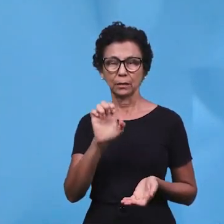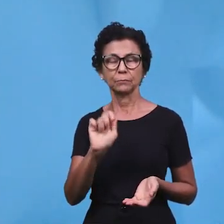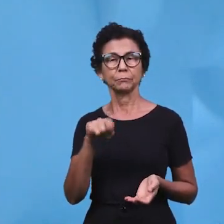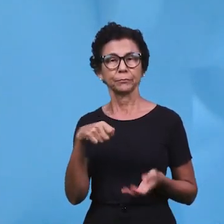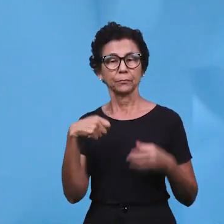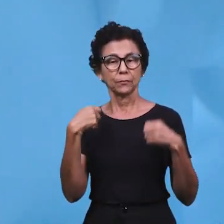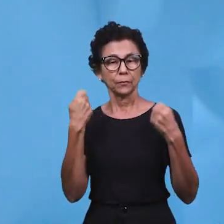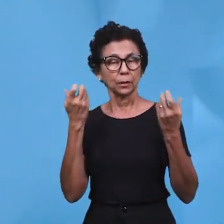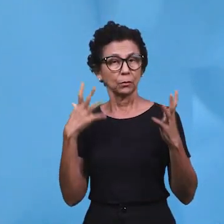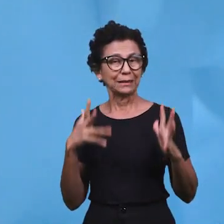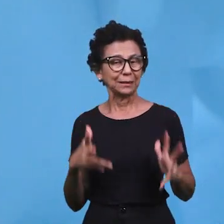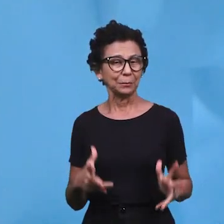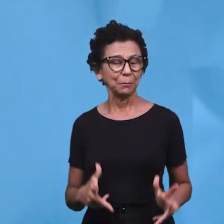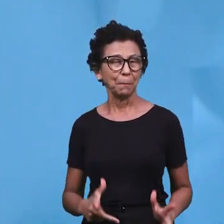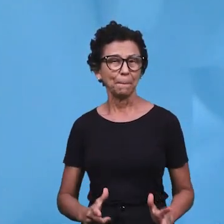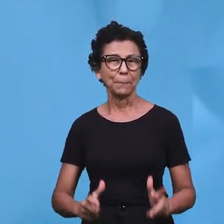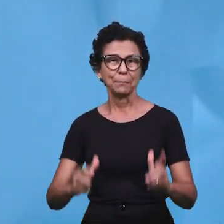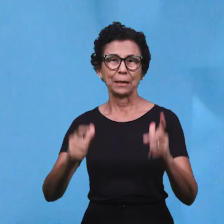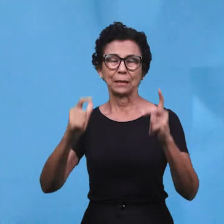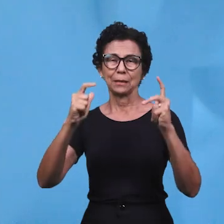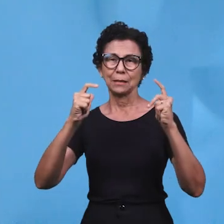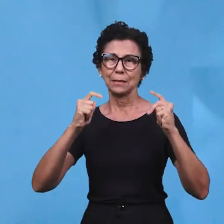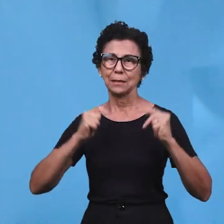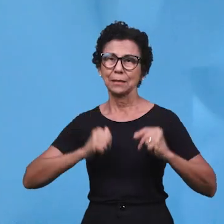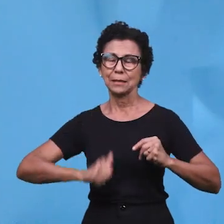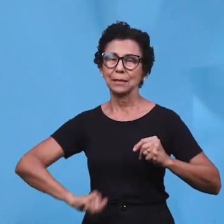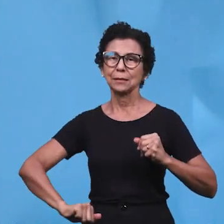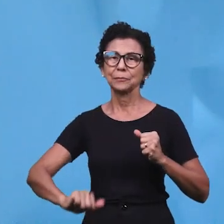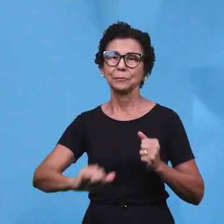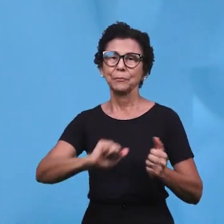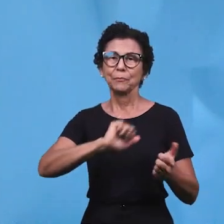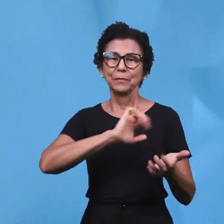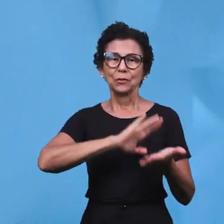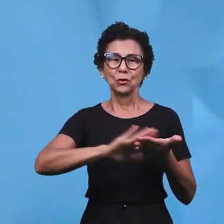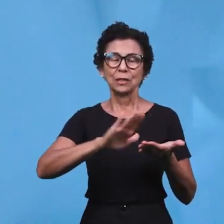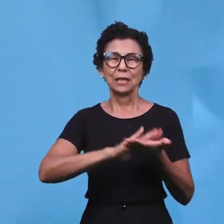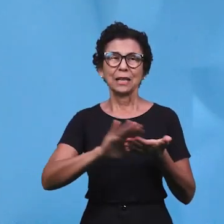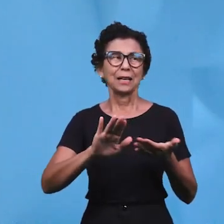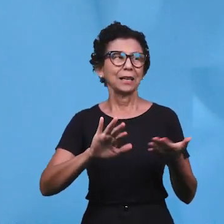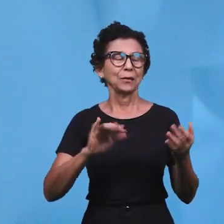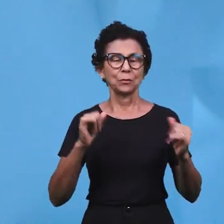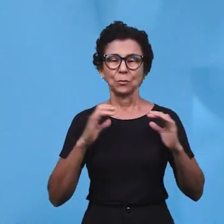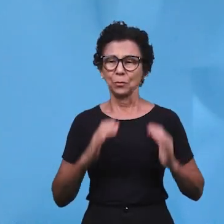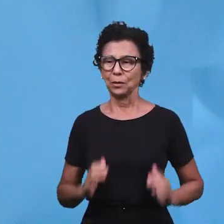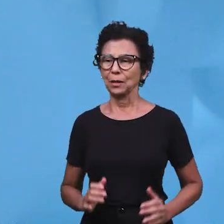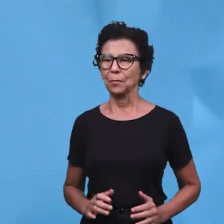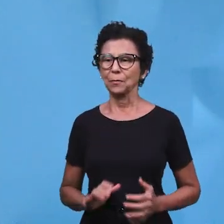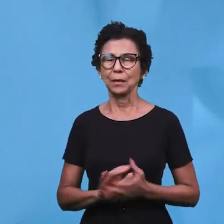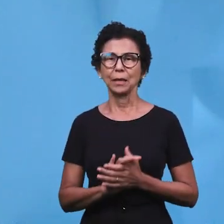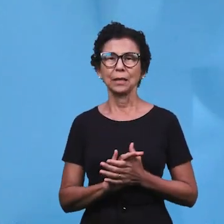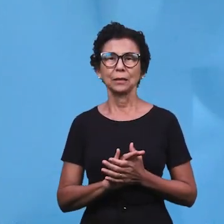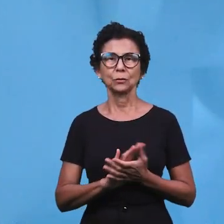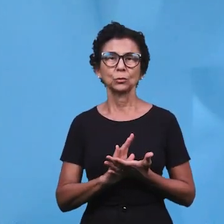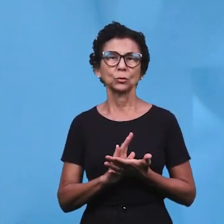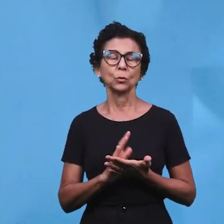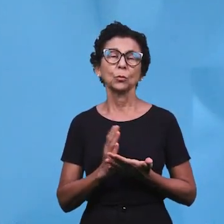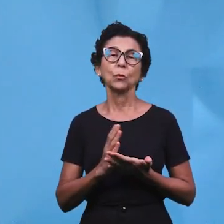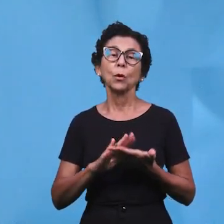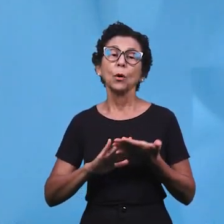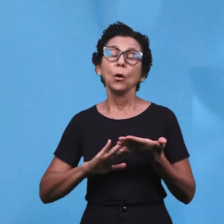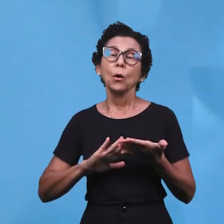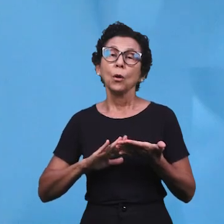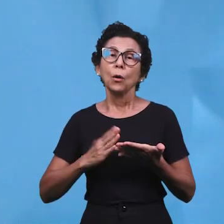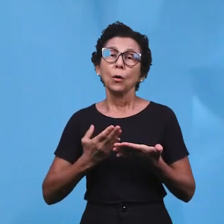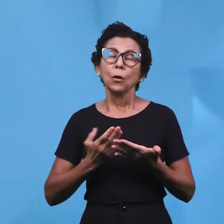alguns obstáculos ou alguns vícios que nós temos, manias, comportamentos que nós temos antes de dormir,